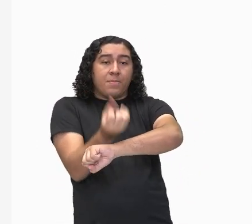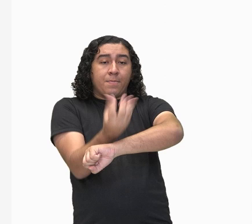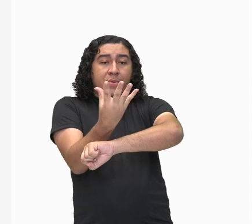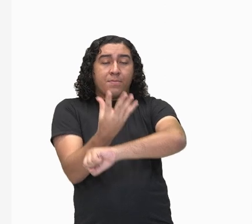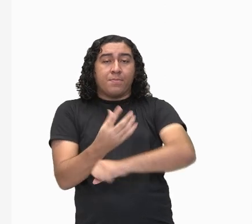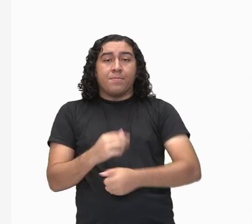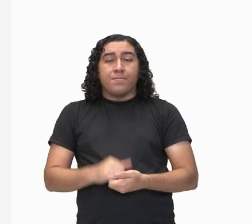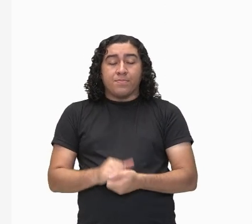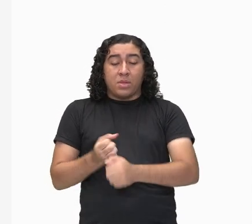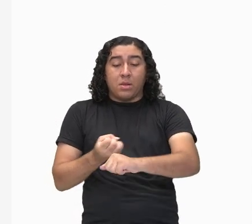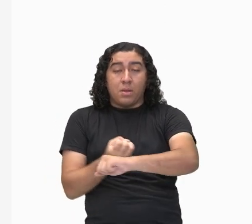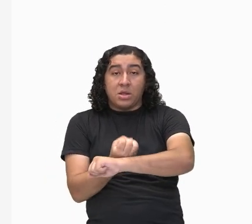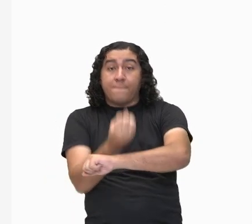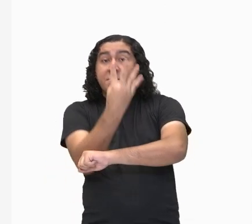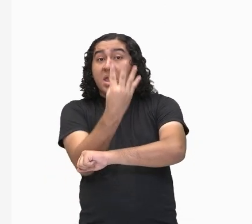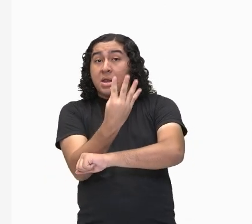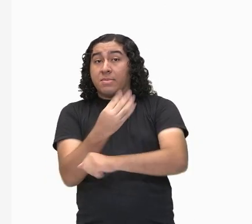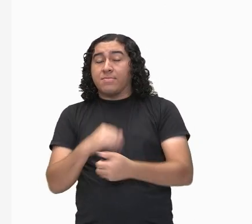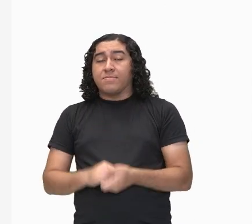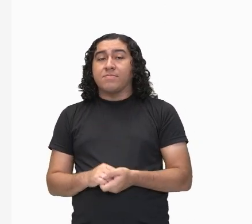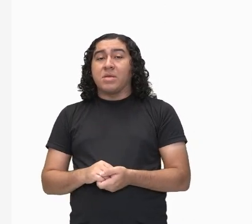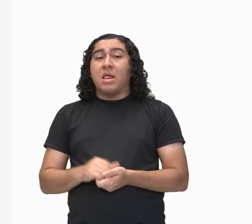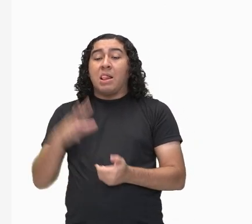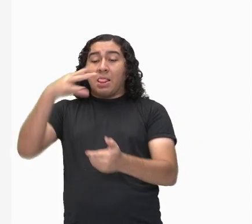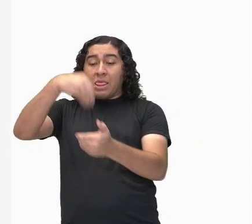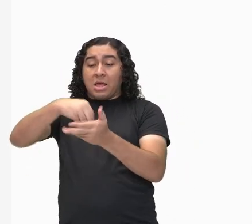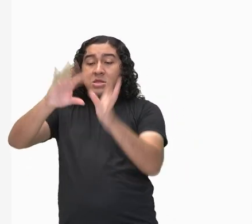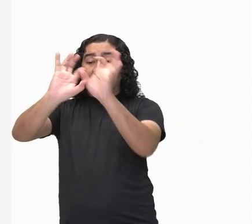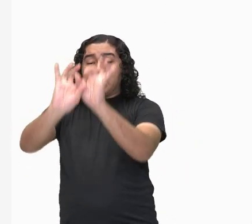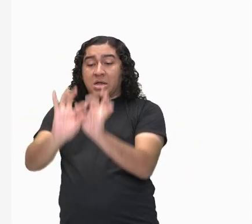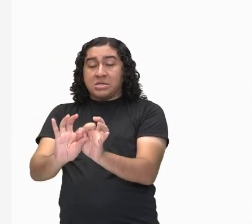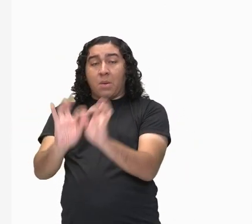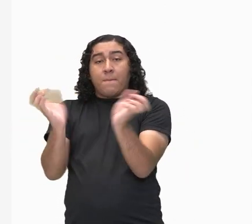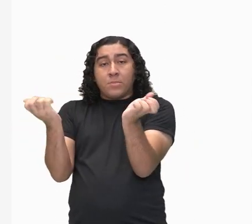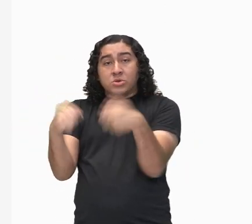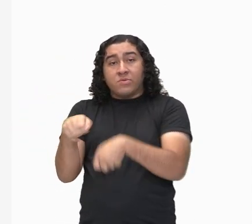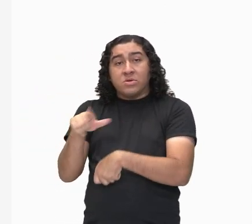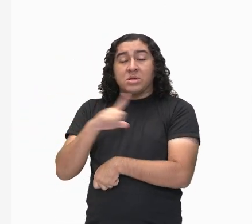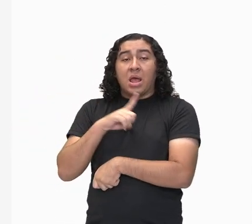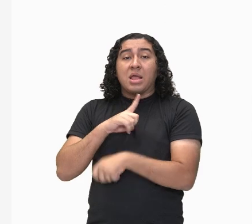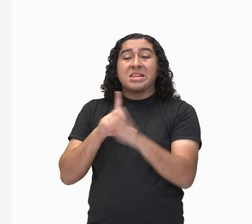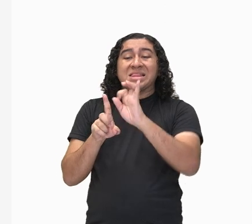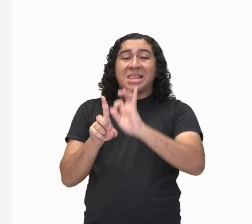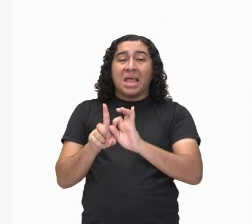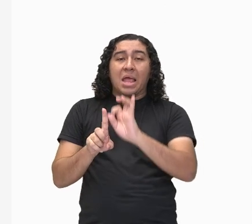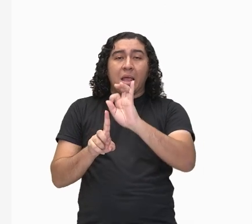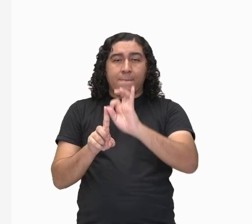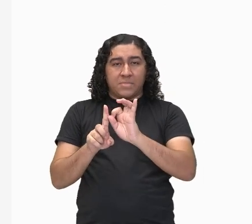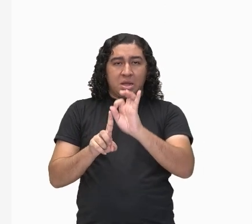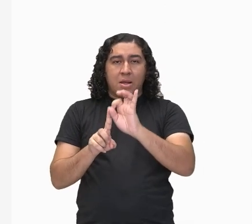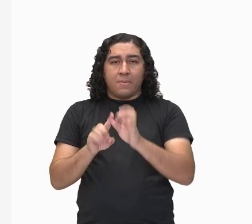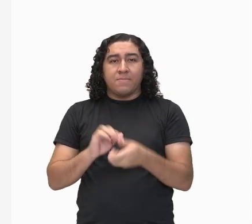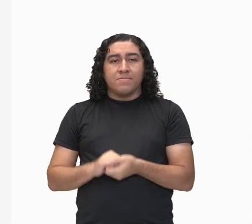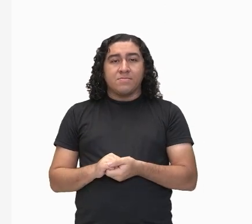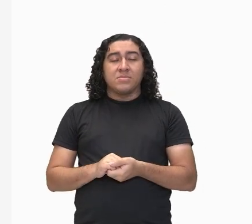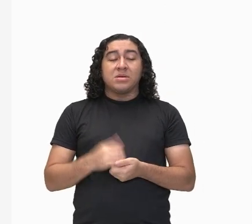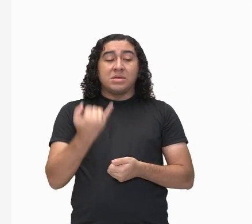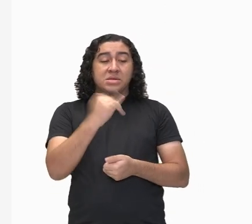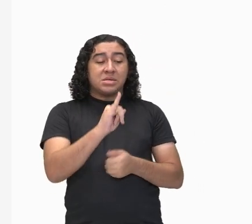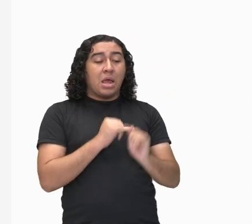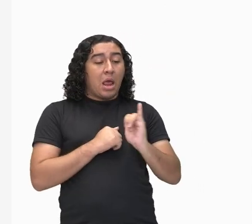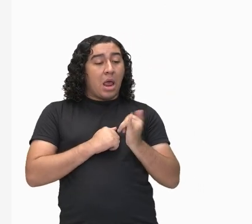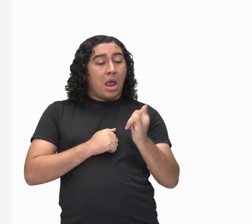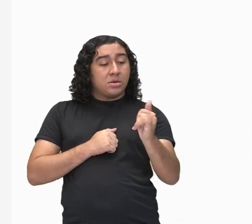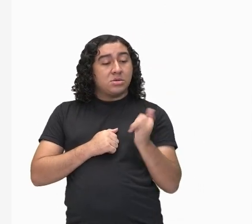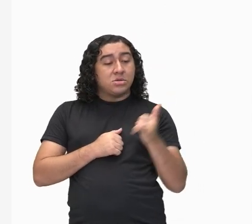que está contida nas ligações na forma de energia térmica. Quando a gente fala de energia química, a gente está falando